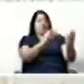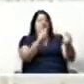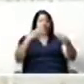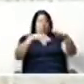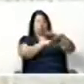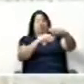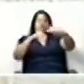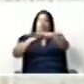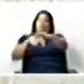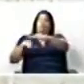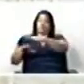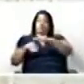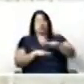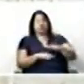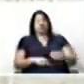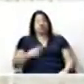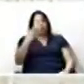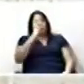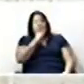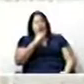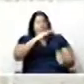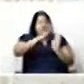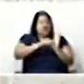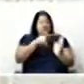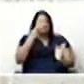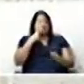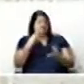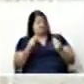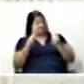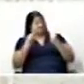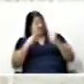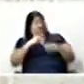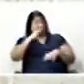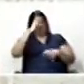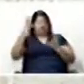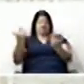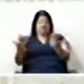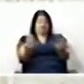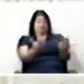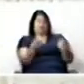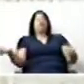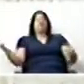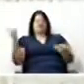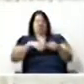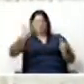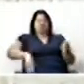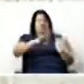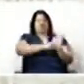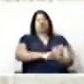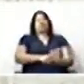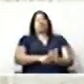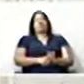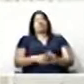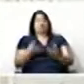de profissionais ali, e um dos bandidos falou assim: puxa, esse pátio está florido, vamos voltar várias vezes aqui essa semana. Para pegar